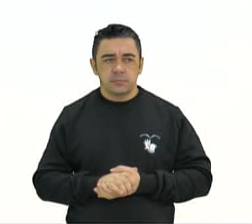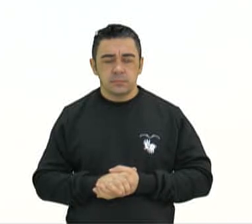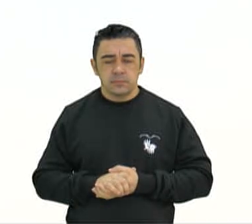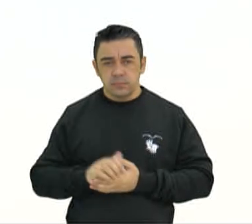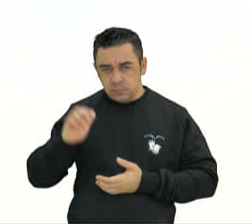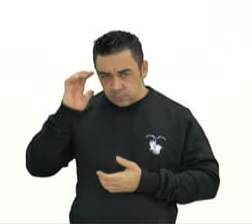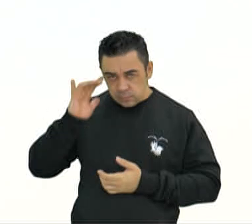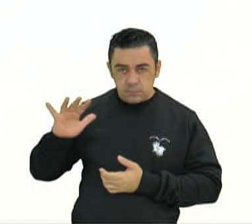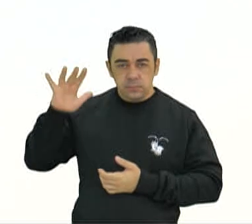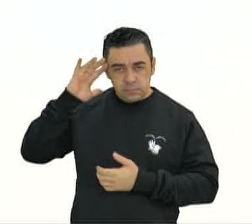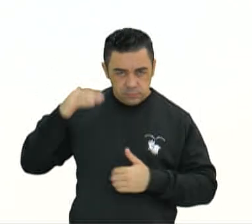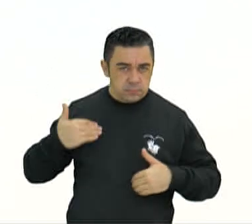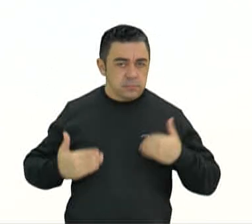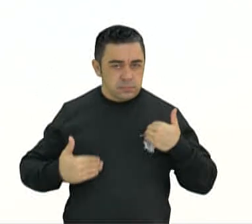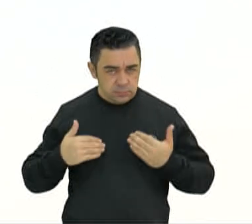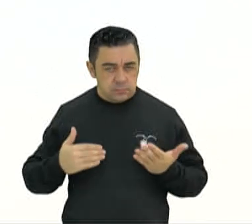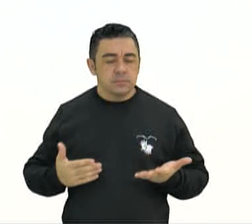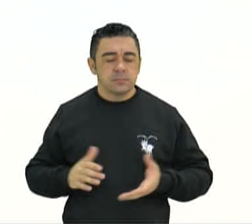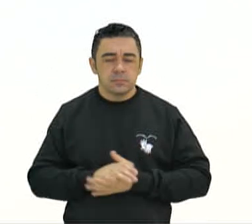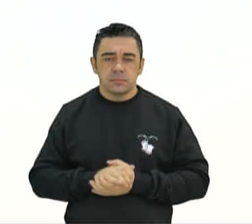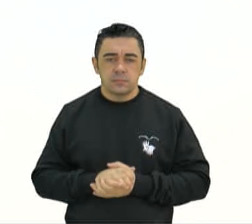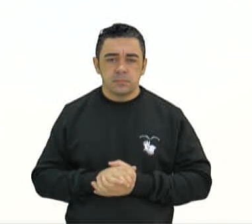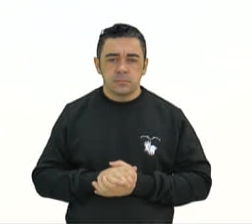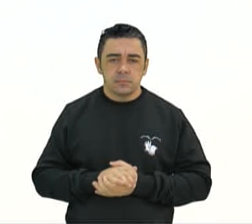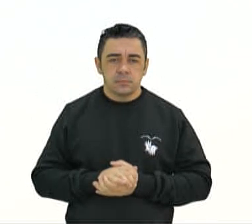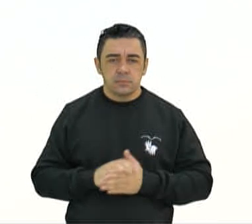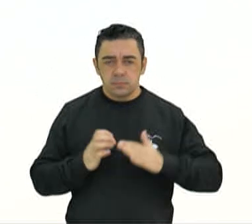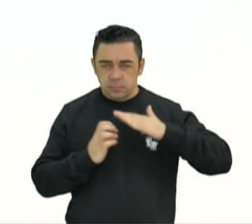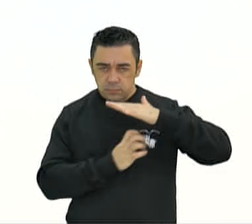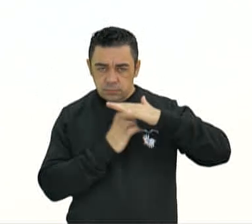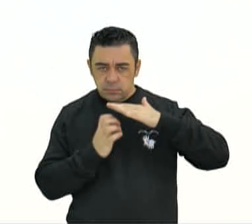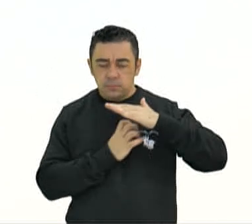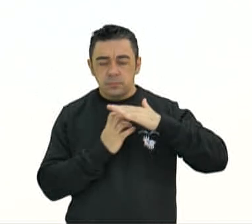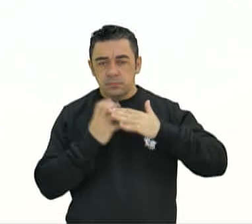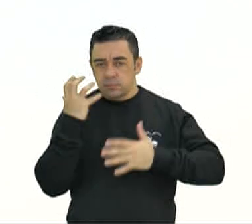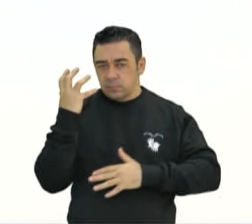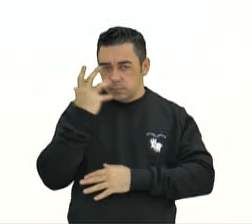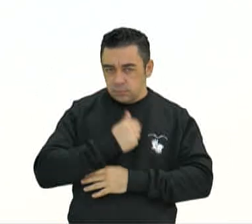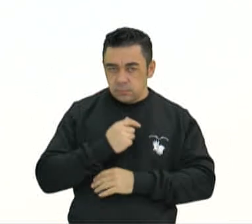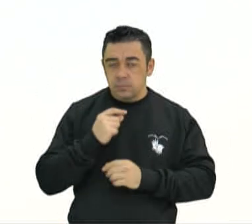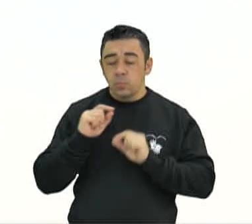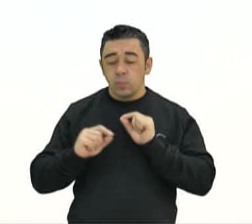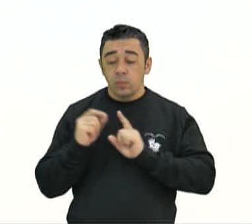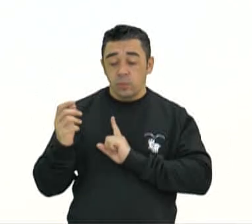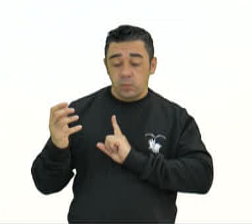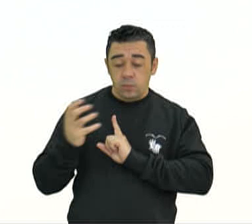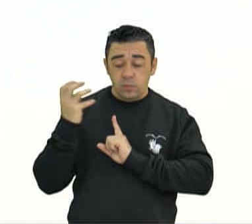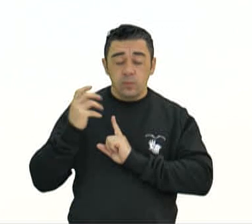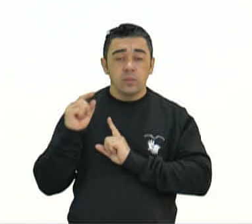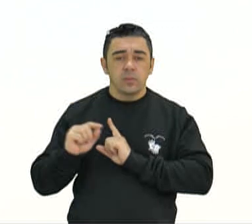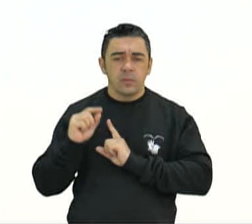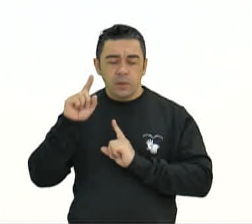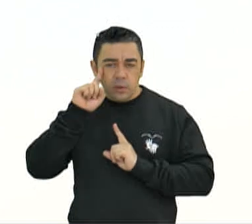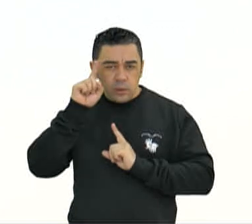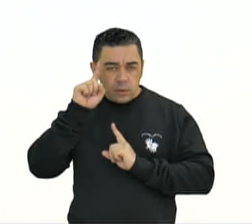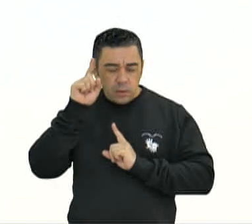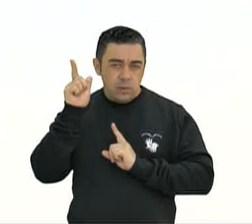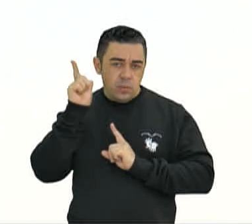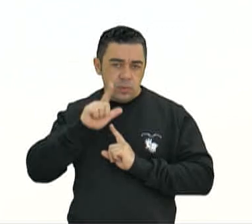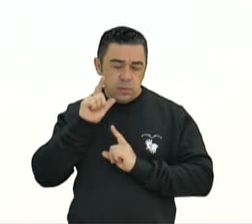Imagem corporal ainda. A indústria da beleza, implícita ou explicitamente, induz a ideia de que para se ter